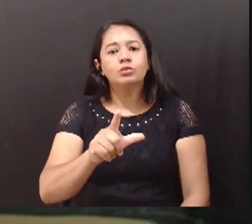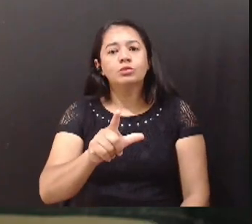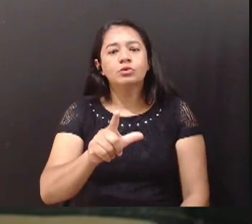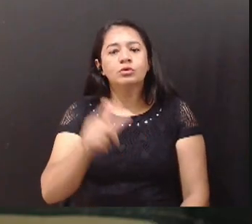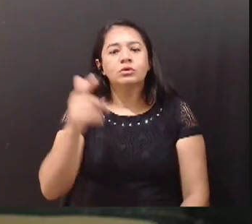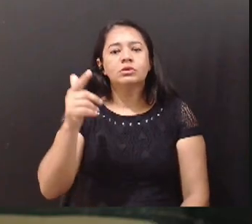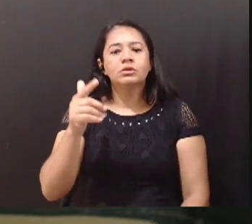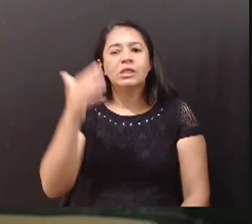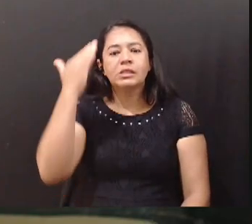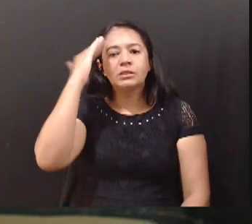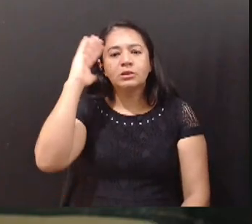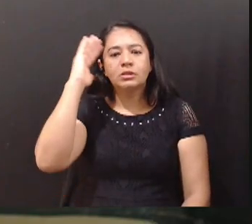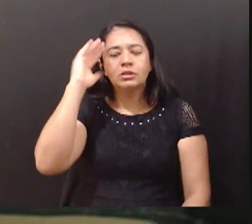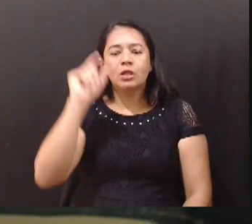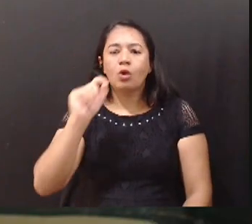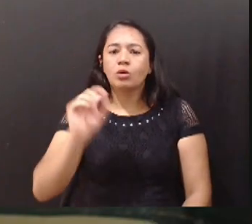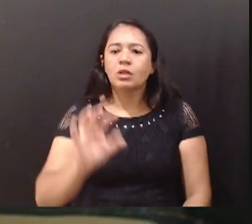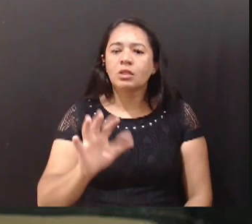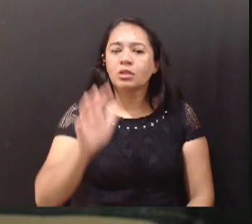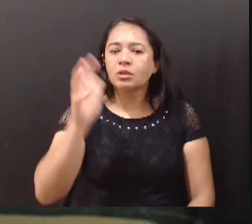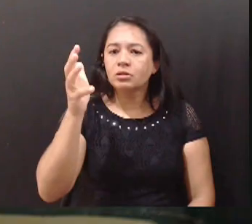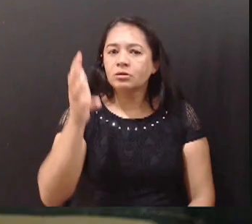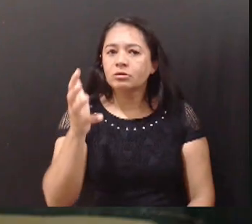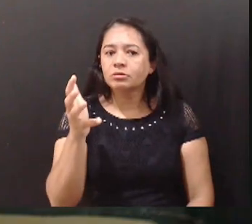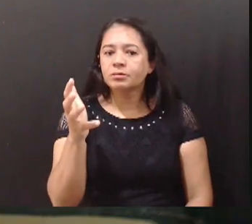compreender o que está acontecendo